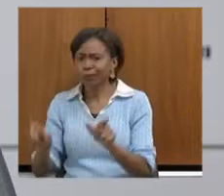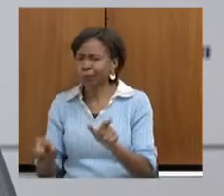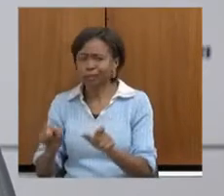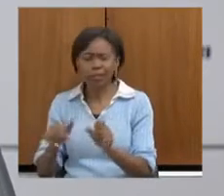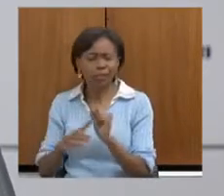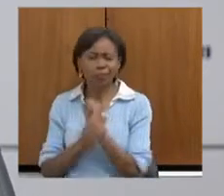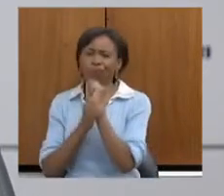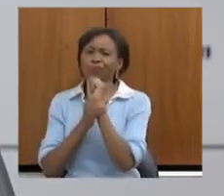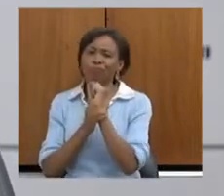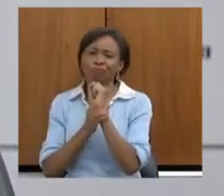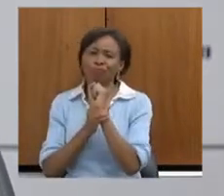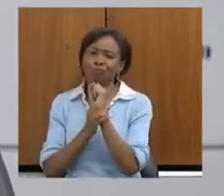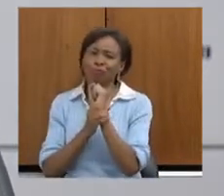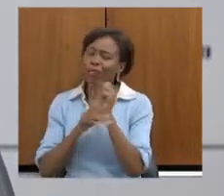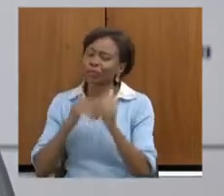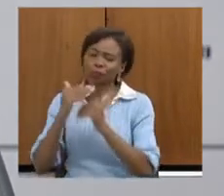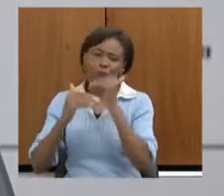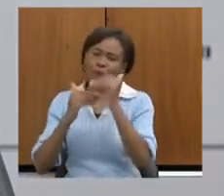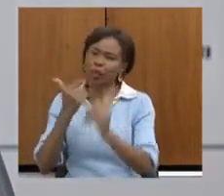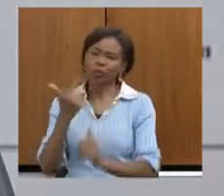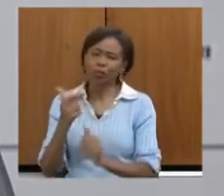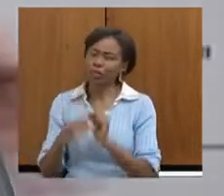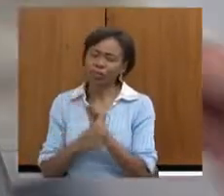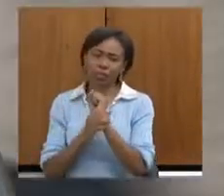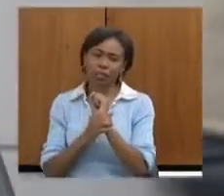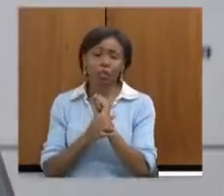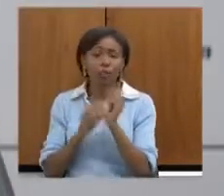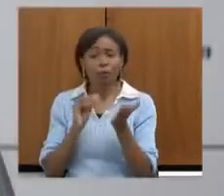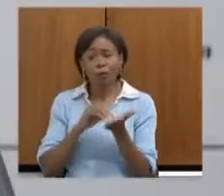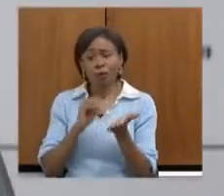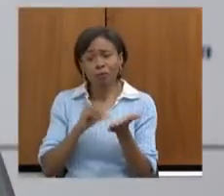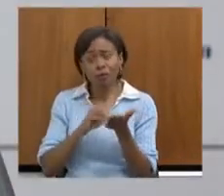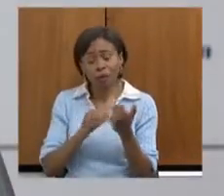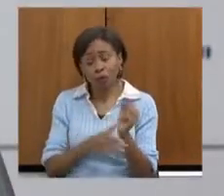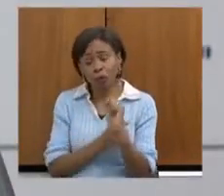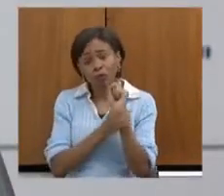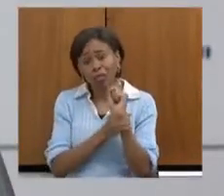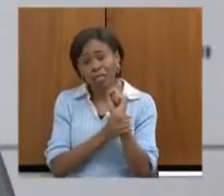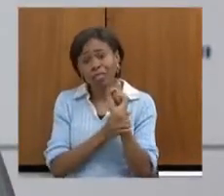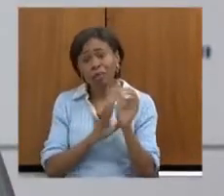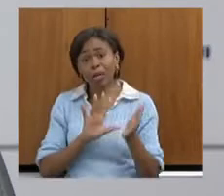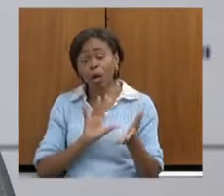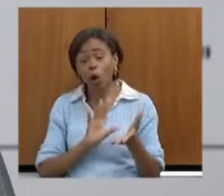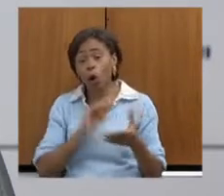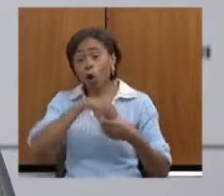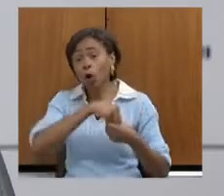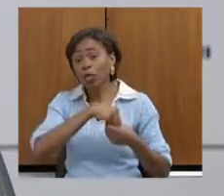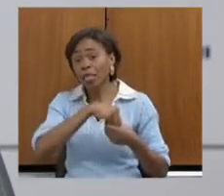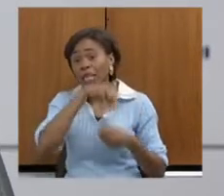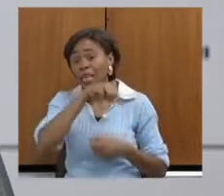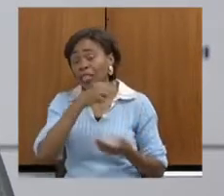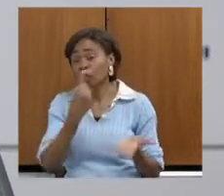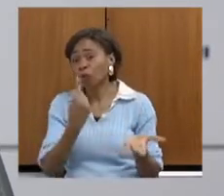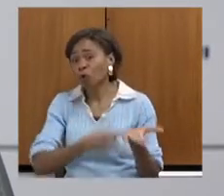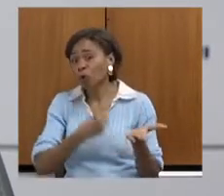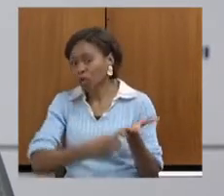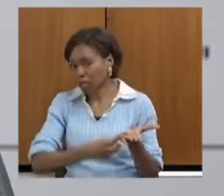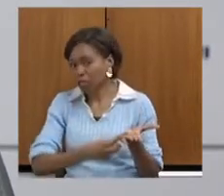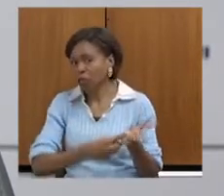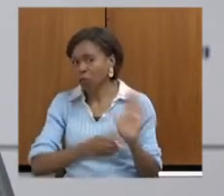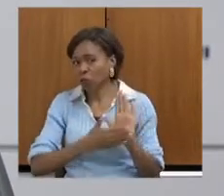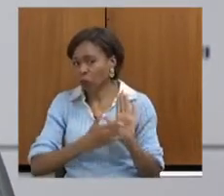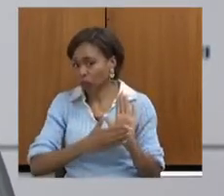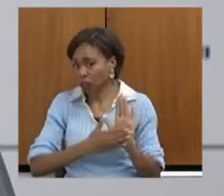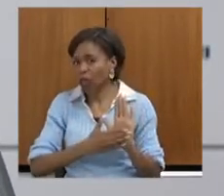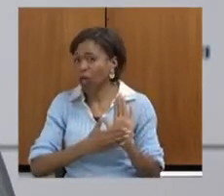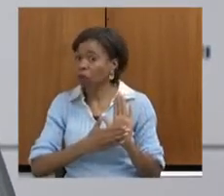desejam com esse processo de modo que na Insegurança do que querem ser ir no processo de repactuação ou mesmo do alcance de tais